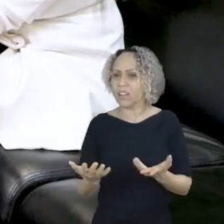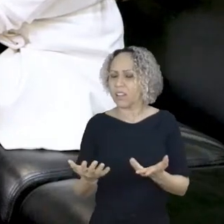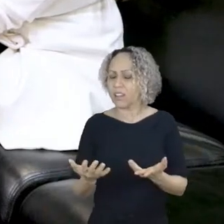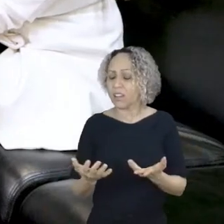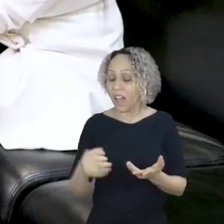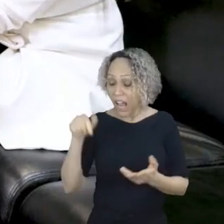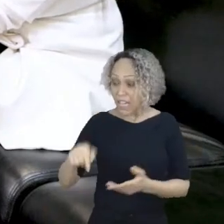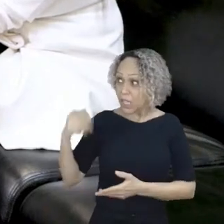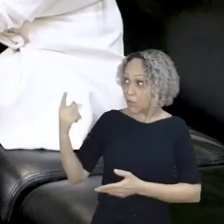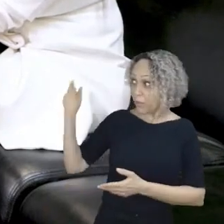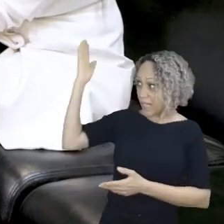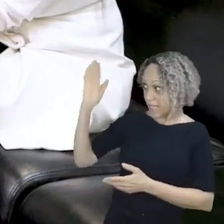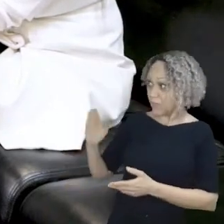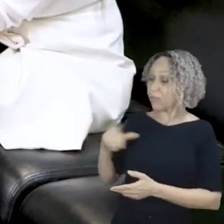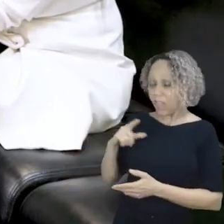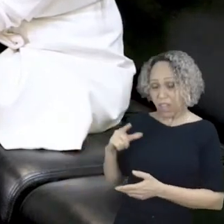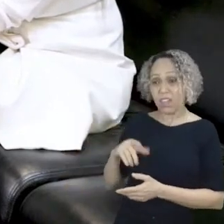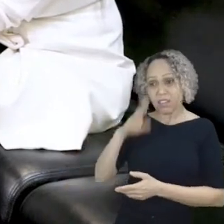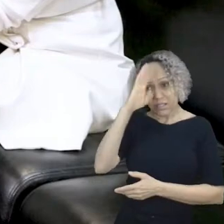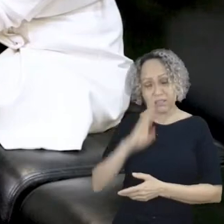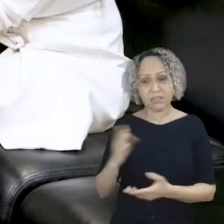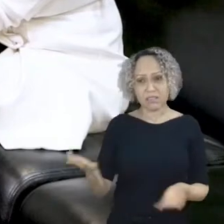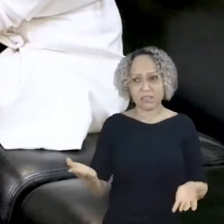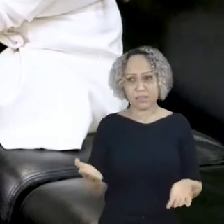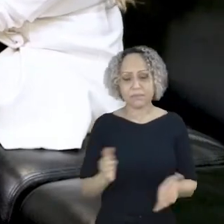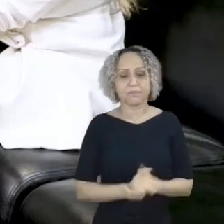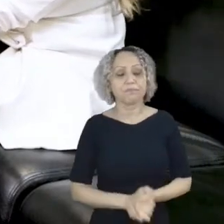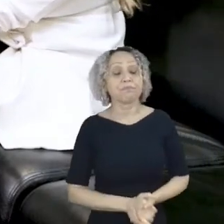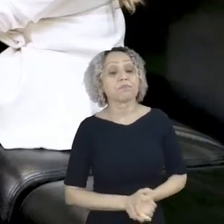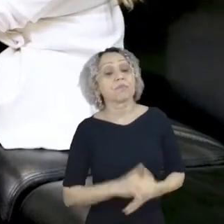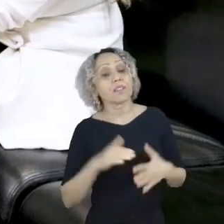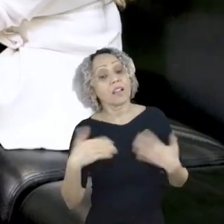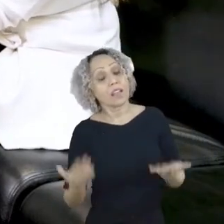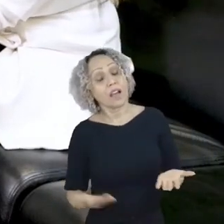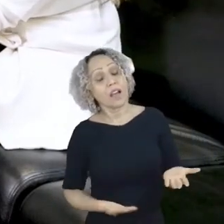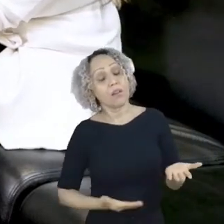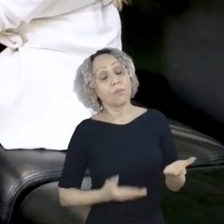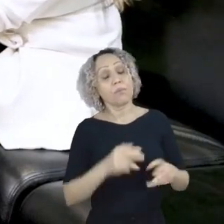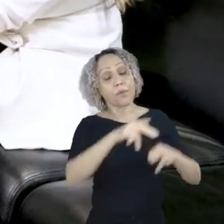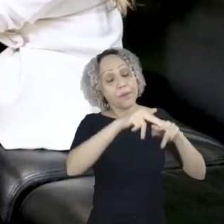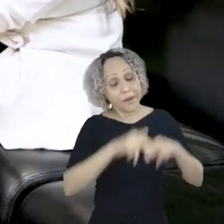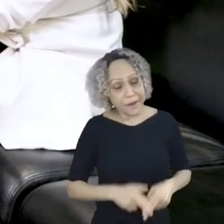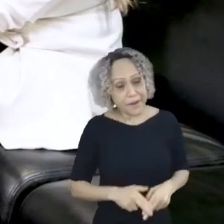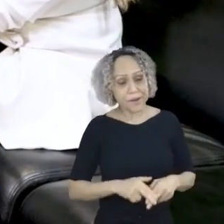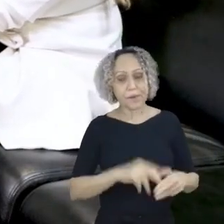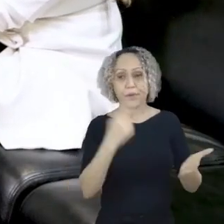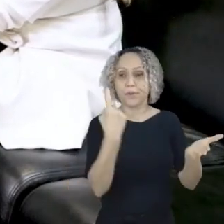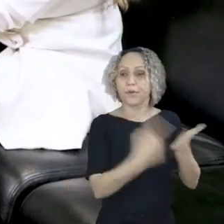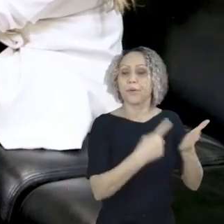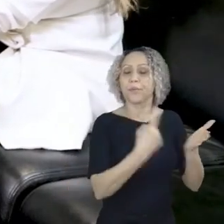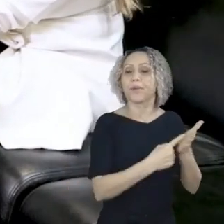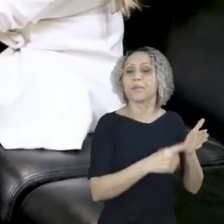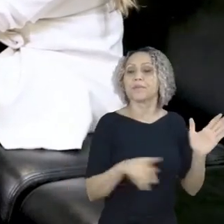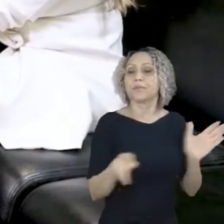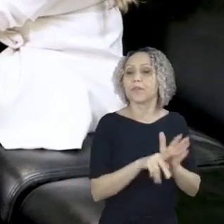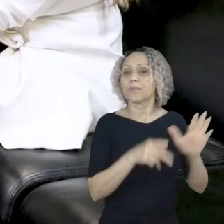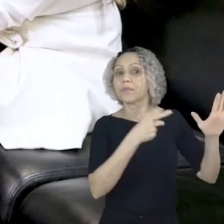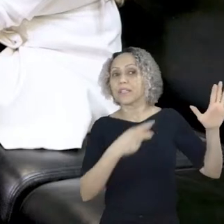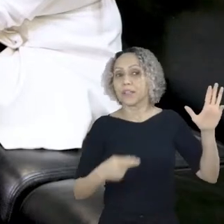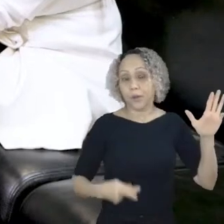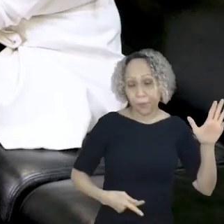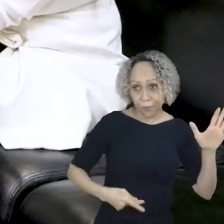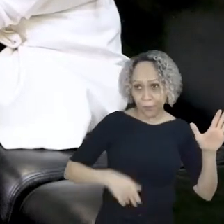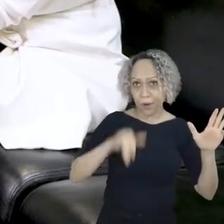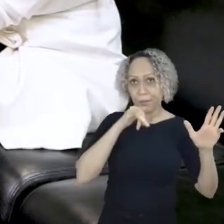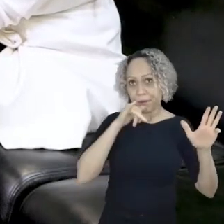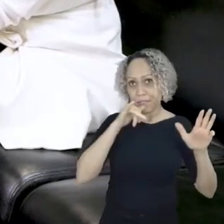que valorizar. Daí a importância dessa agenda internacional do presidente Lula, de atrair investimentos no Brasil, da área tecnológica,